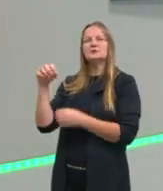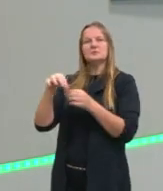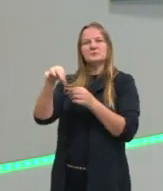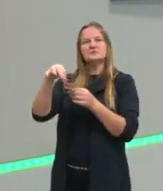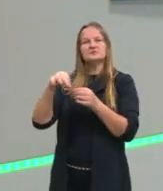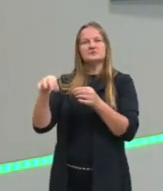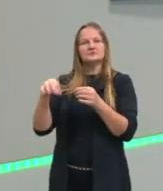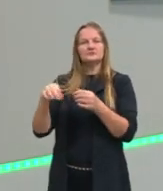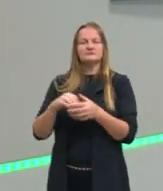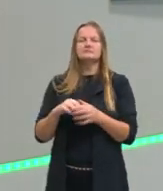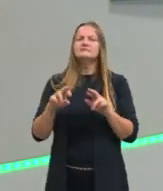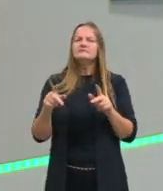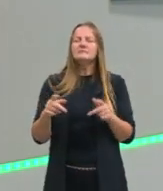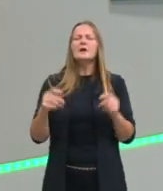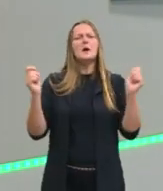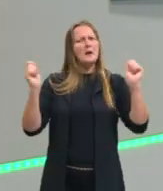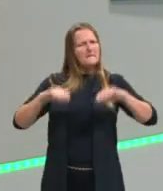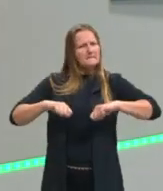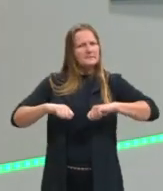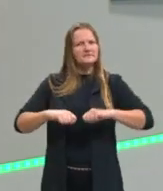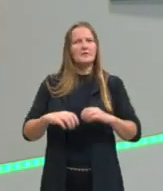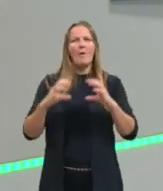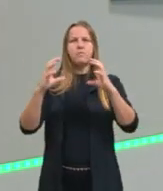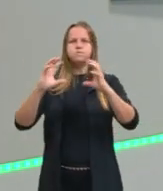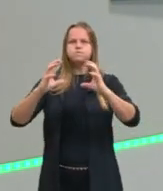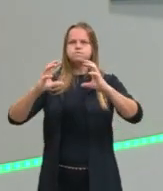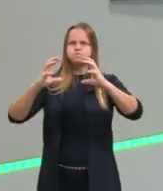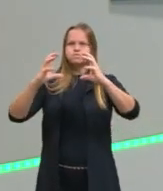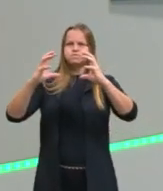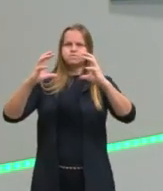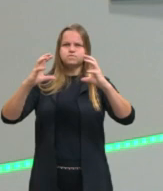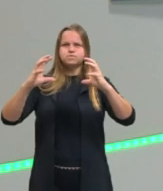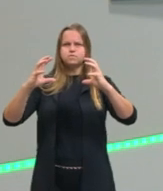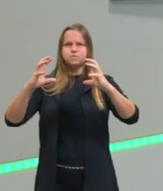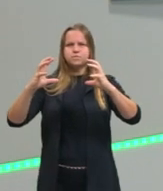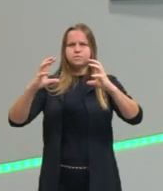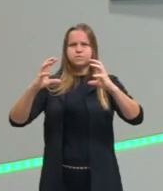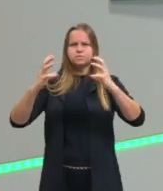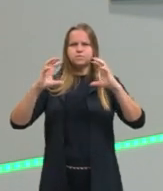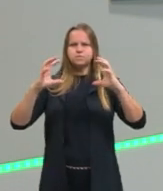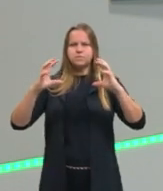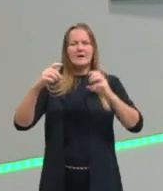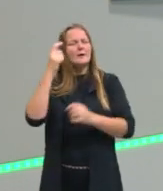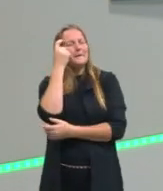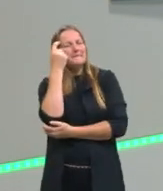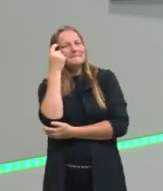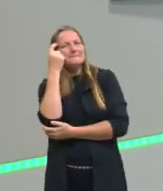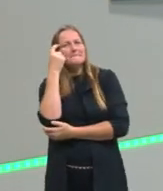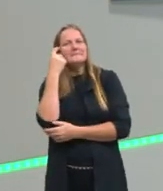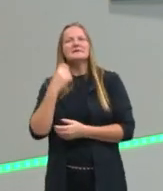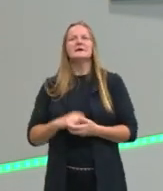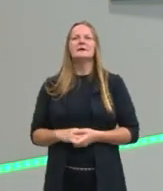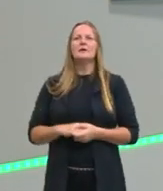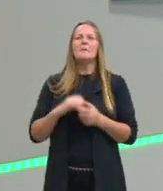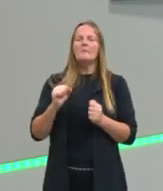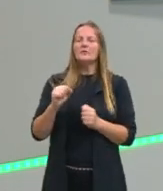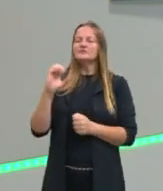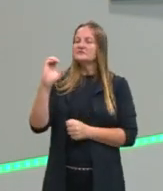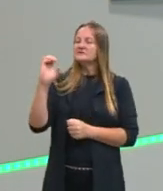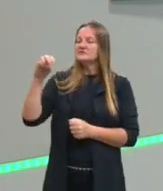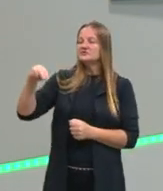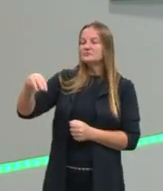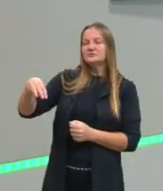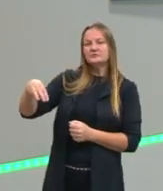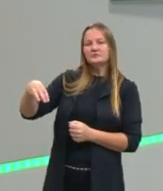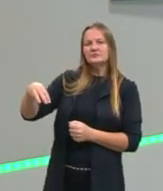Mirim então eu posso eu sei que a bola é mais ou menos estão aí aqui né Se eu parar para pensar eu posso usar centímetros